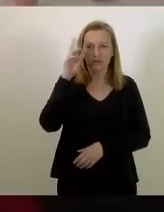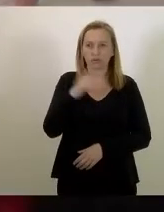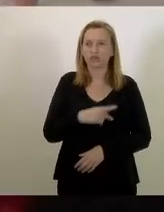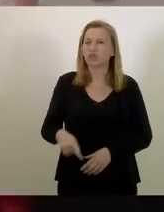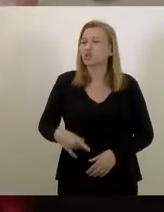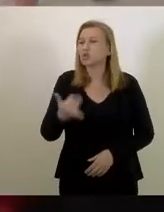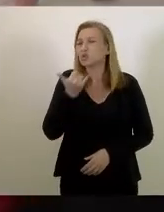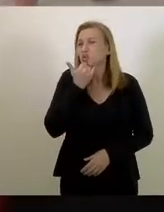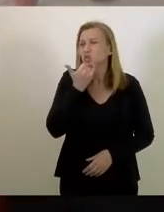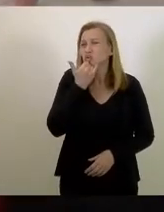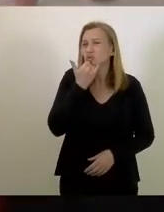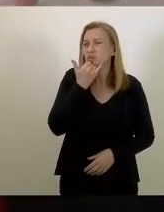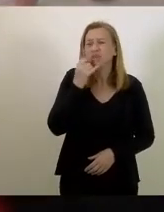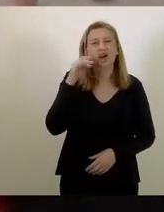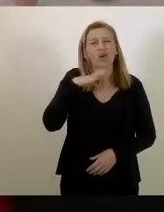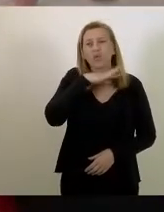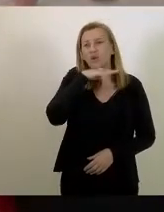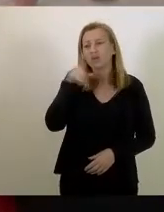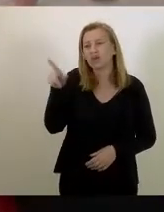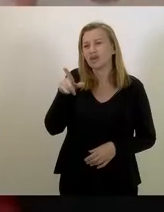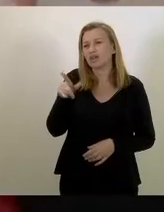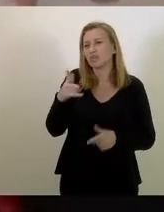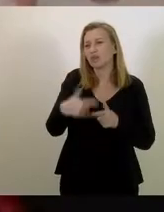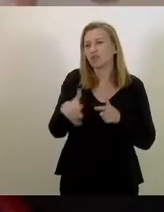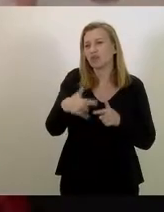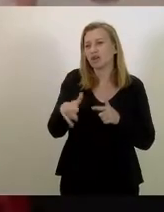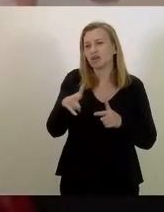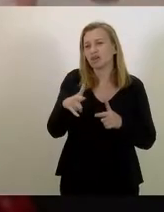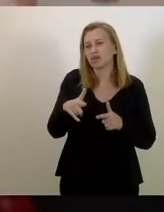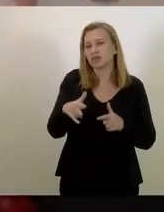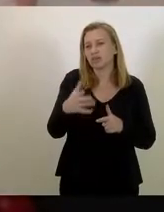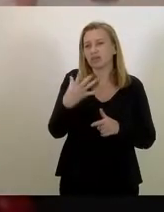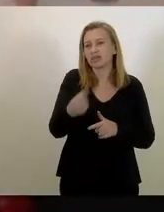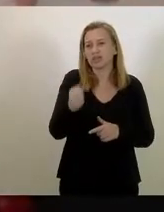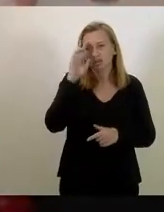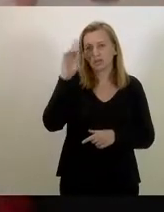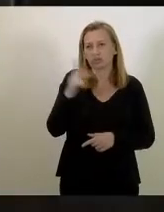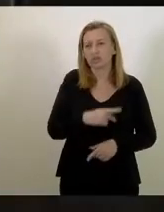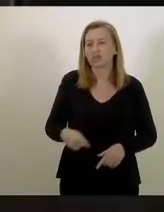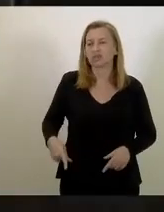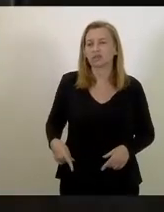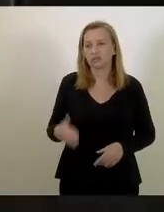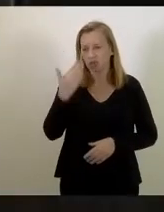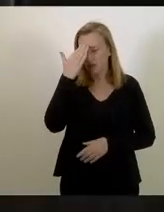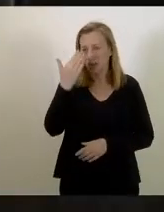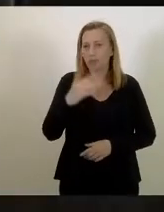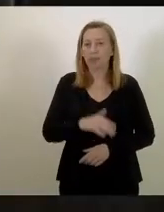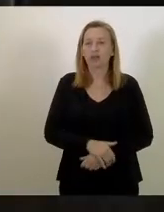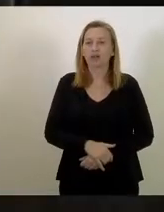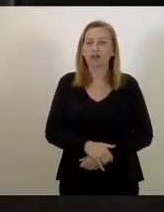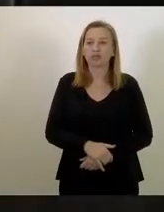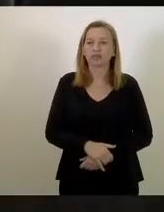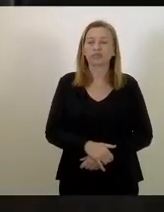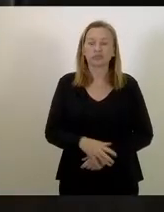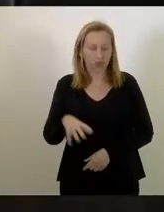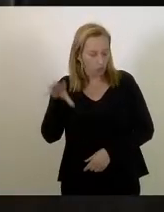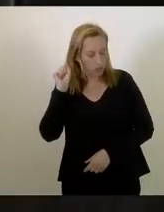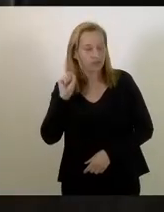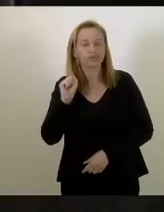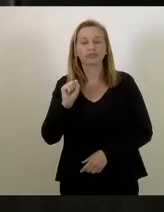desculpe porque deu um probleminha aqui é favorável presidenta obrigada para emitir parecer pela comissão